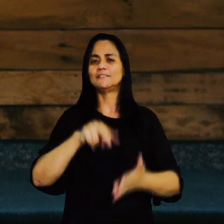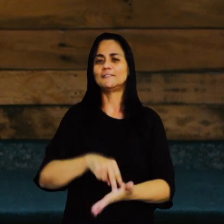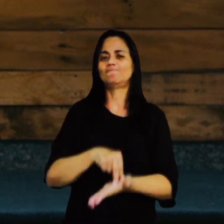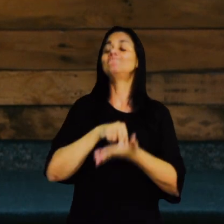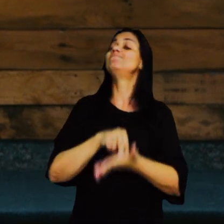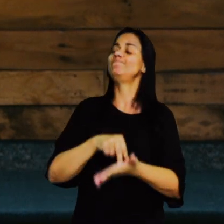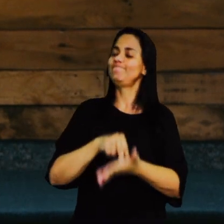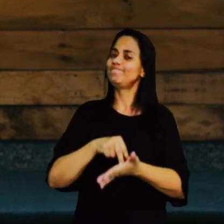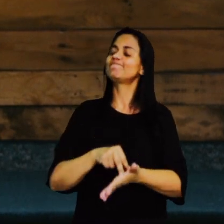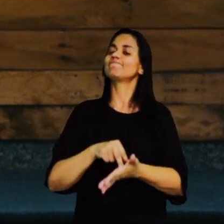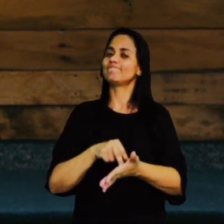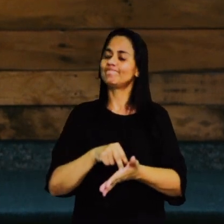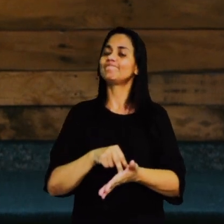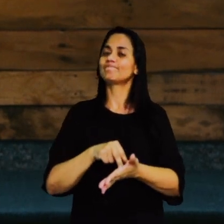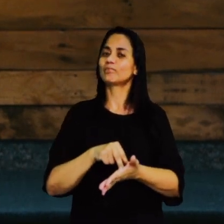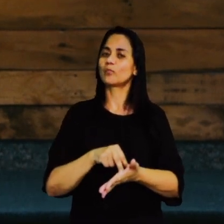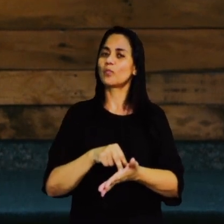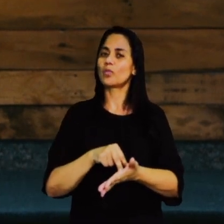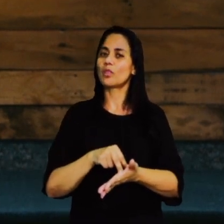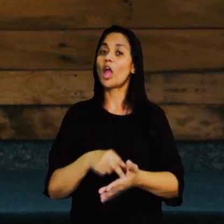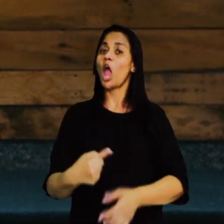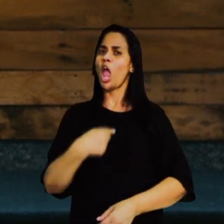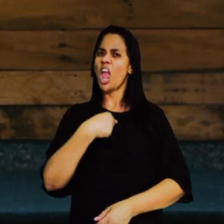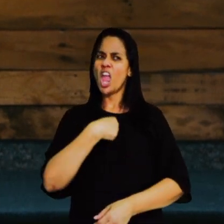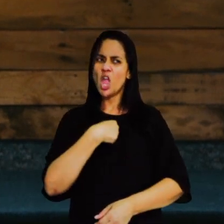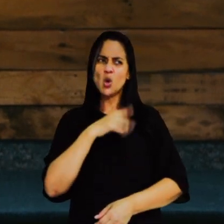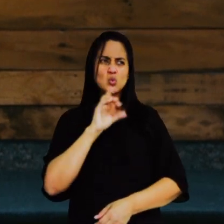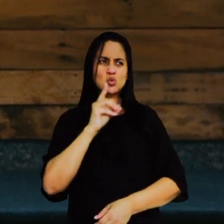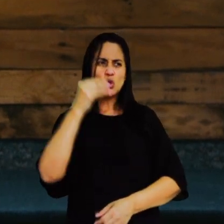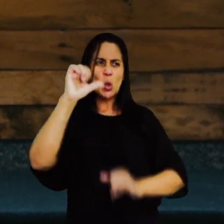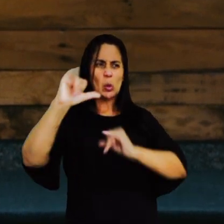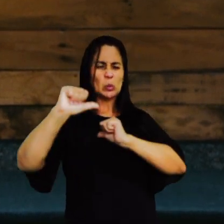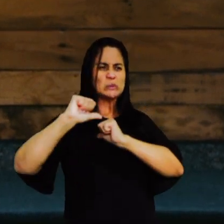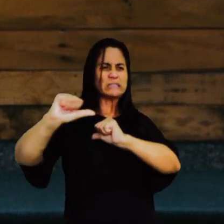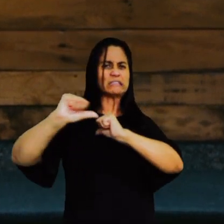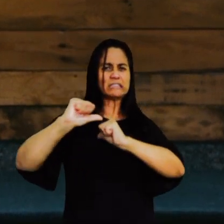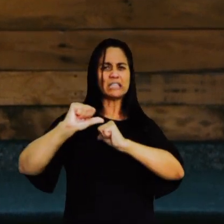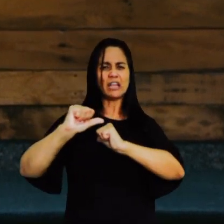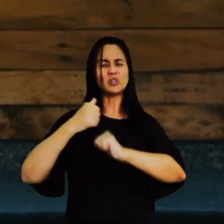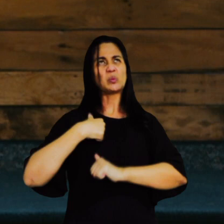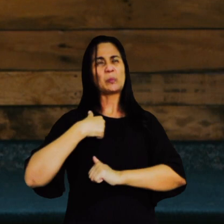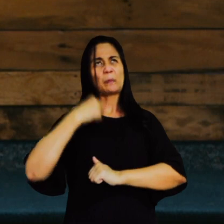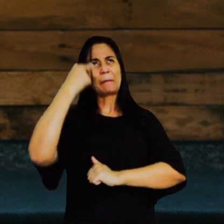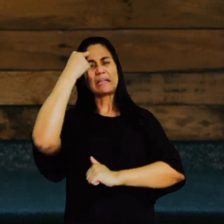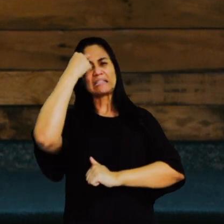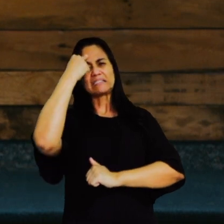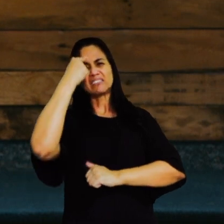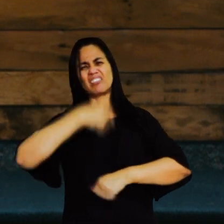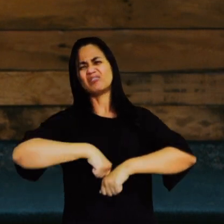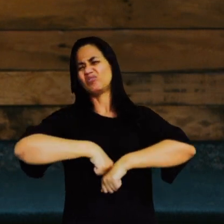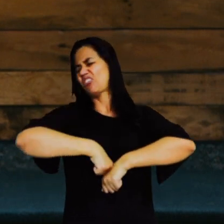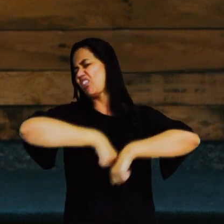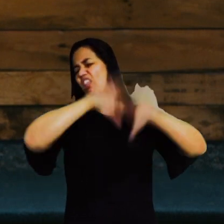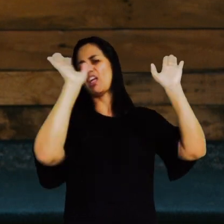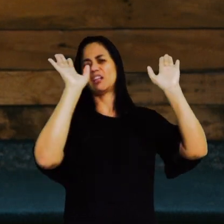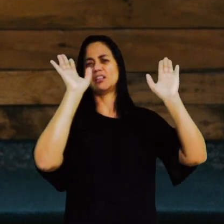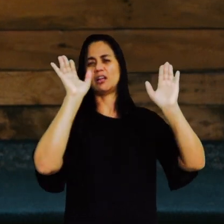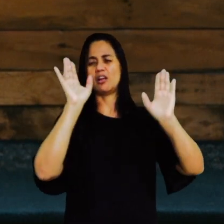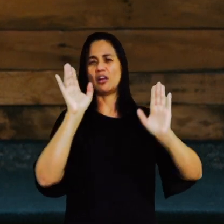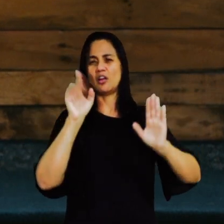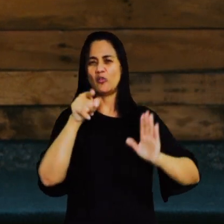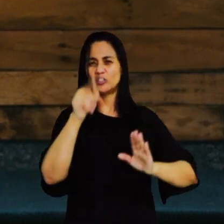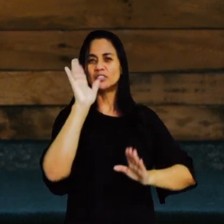Ou é só eu que já pensou em jogar tudo para o alto e sair